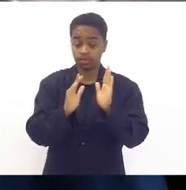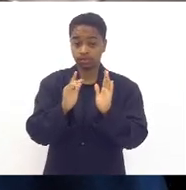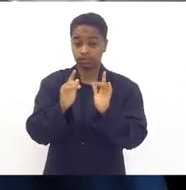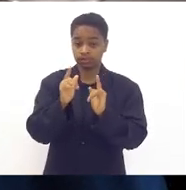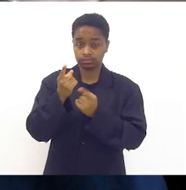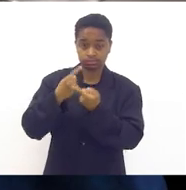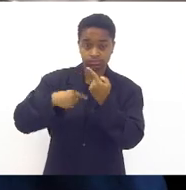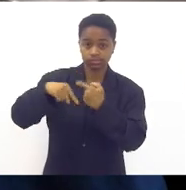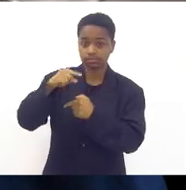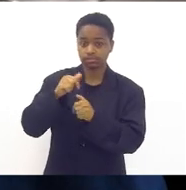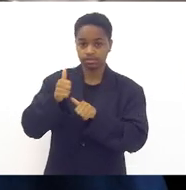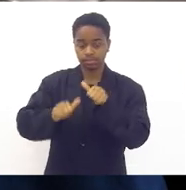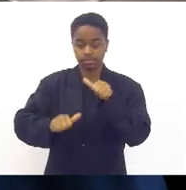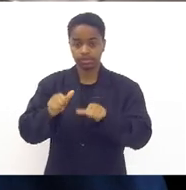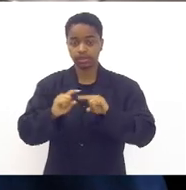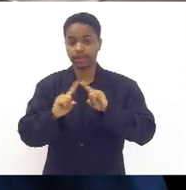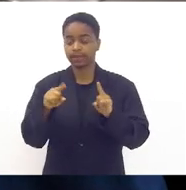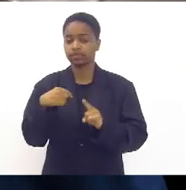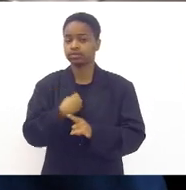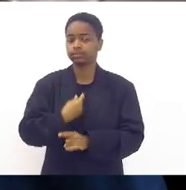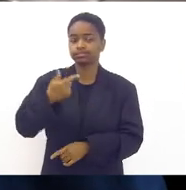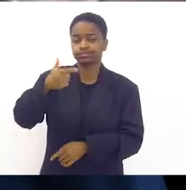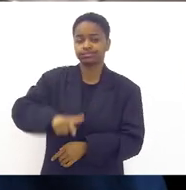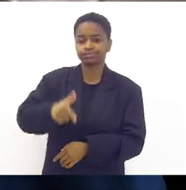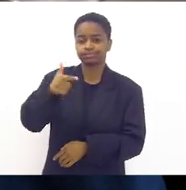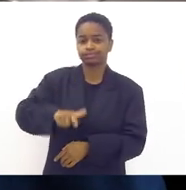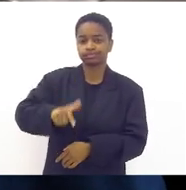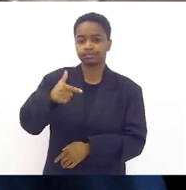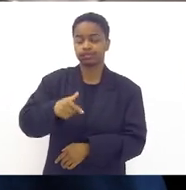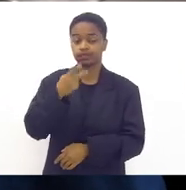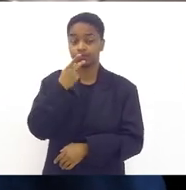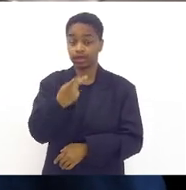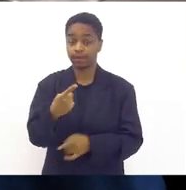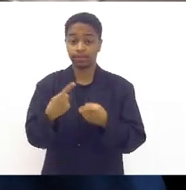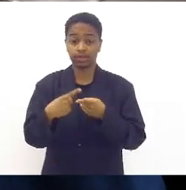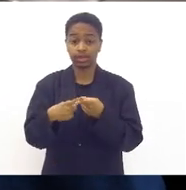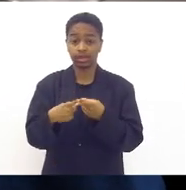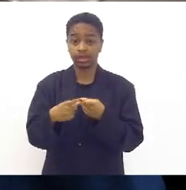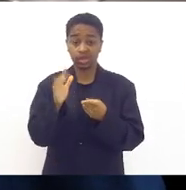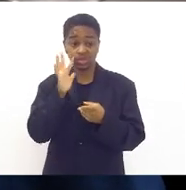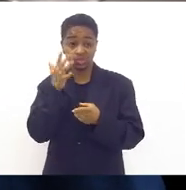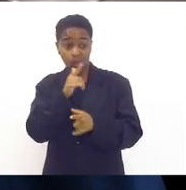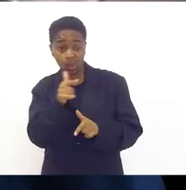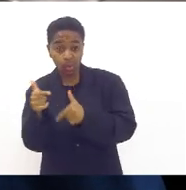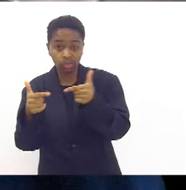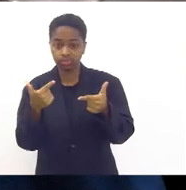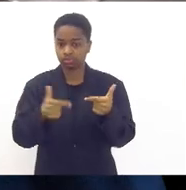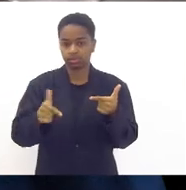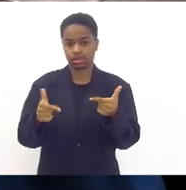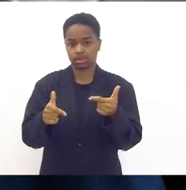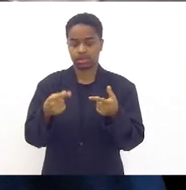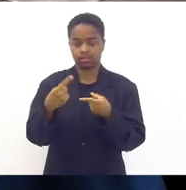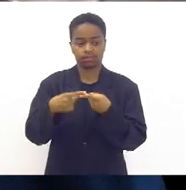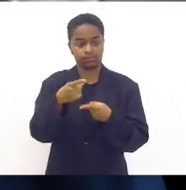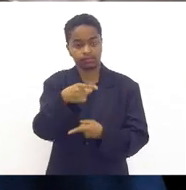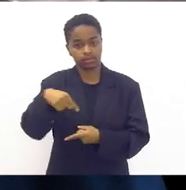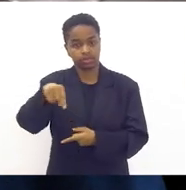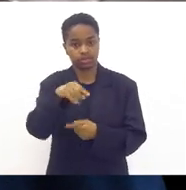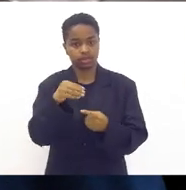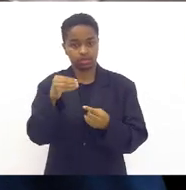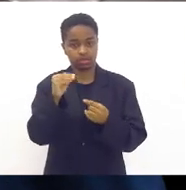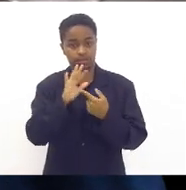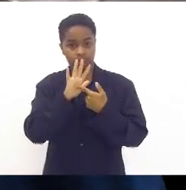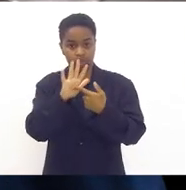do regime. Mas a gente insiste nisso porque não tem outra saída. O senhor colocou que